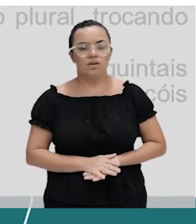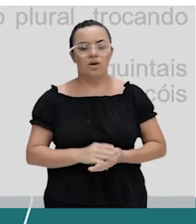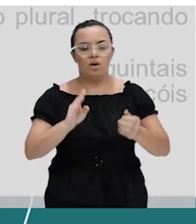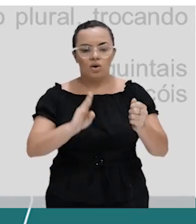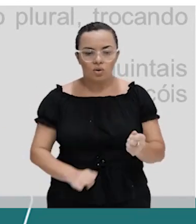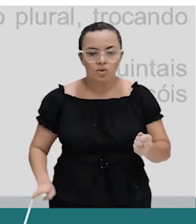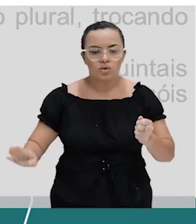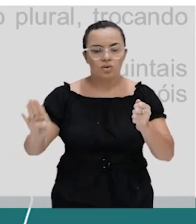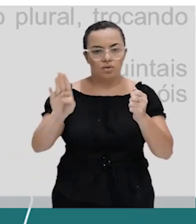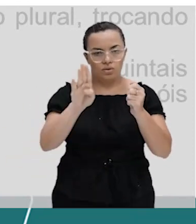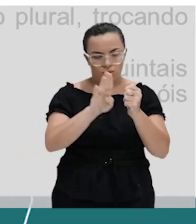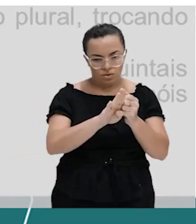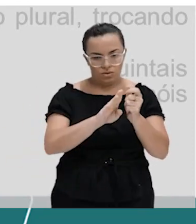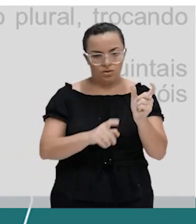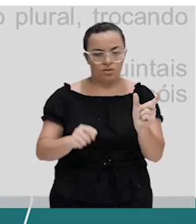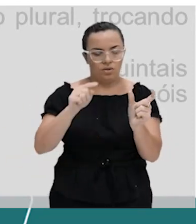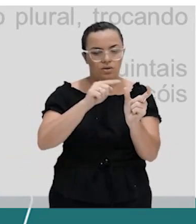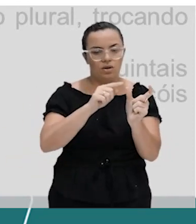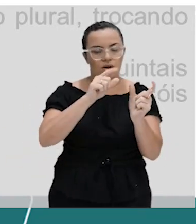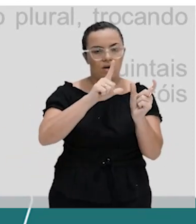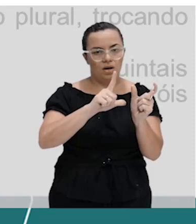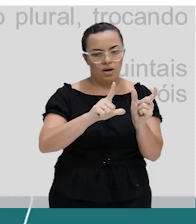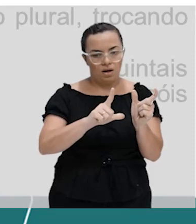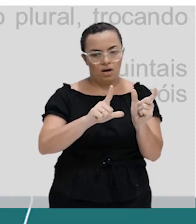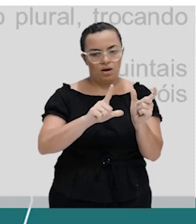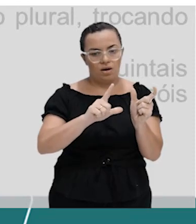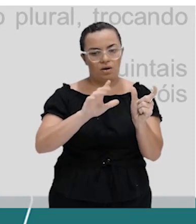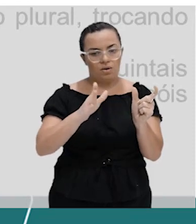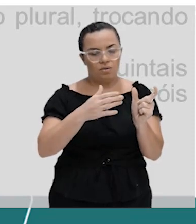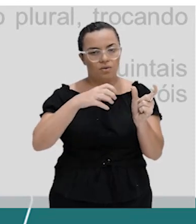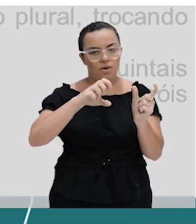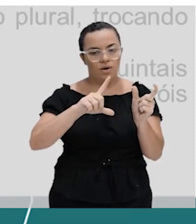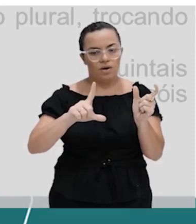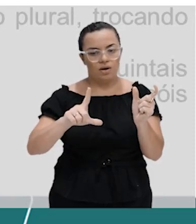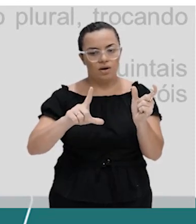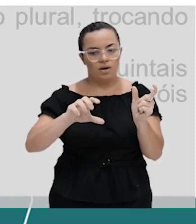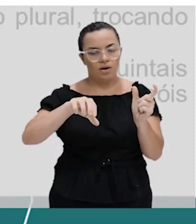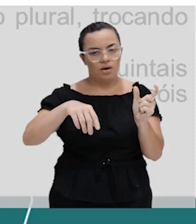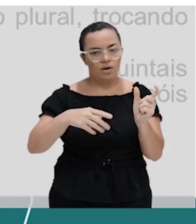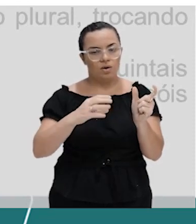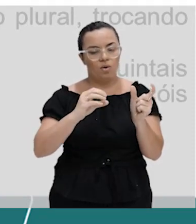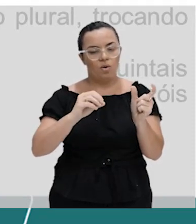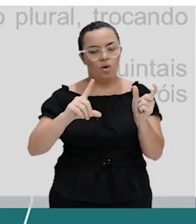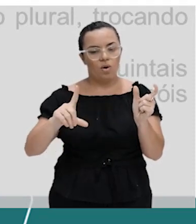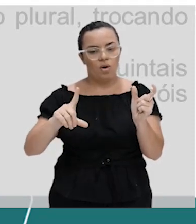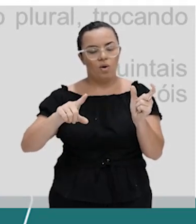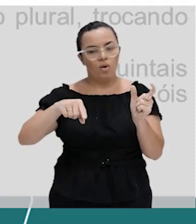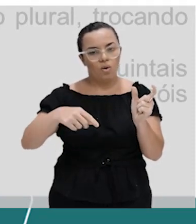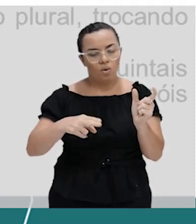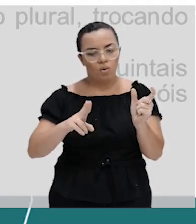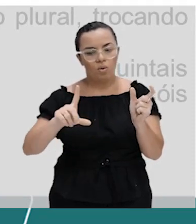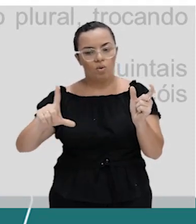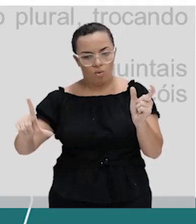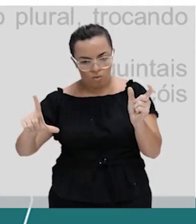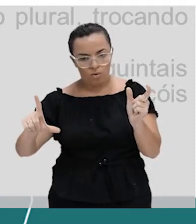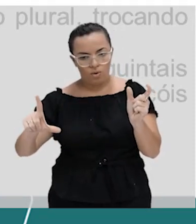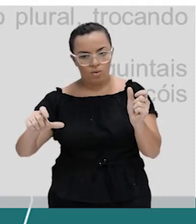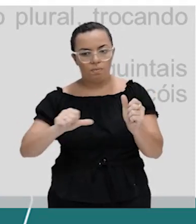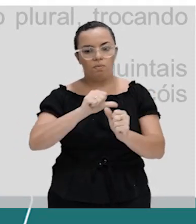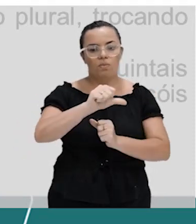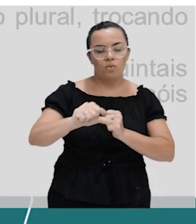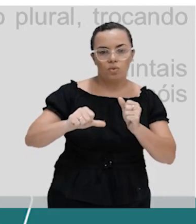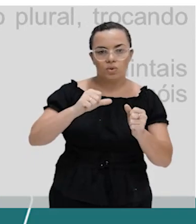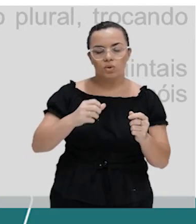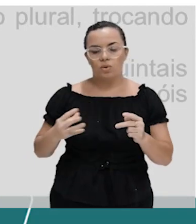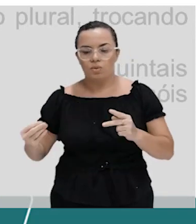em AL, EL, OL, U flexionam-se no plural trocando o L por